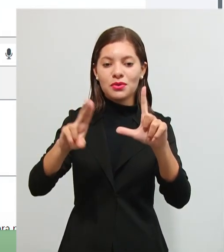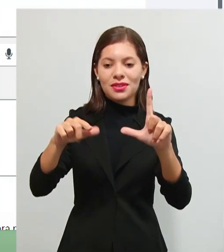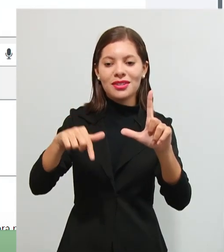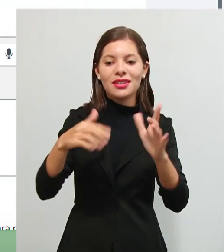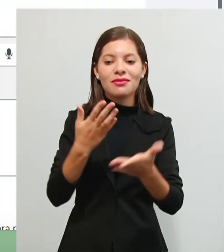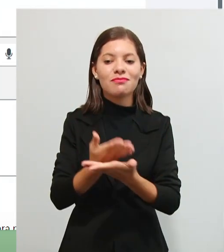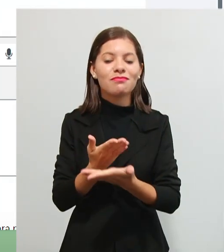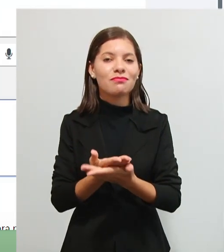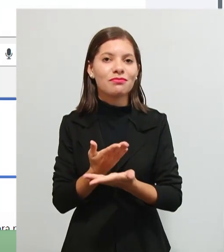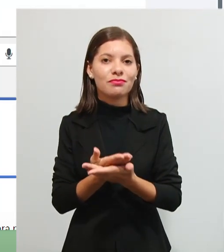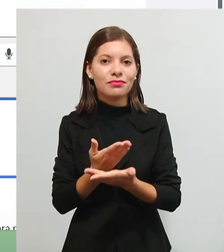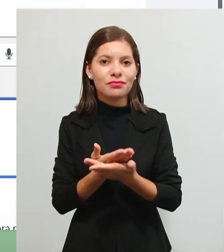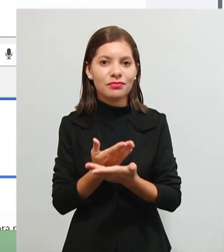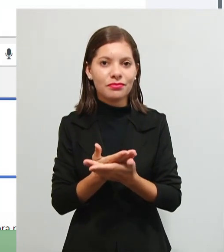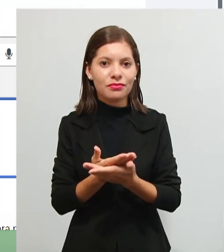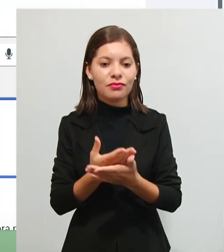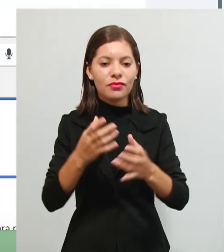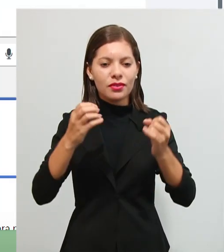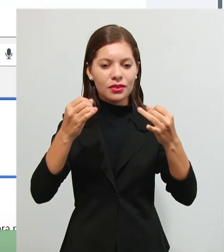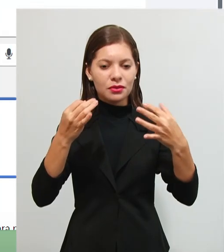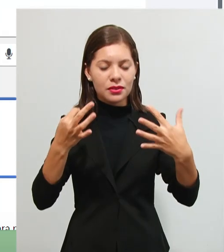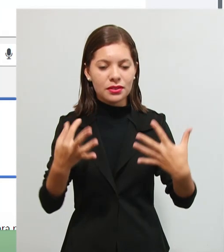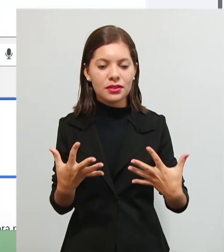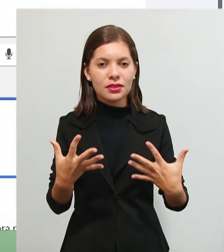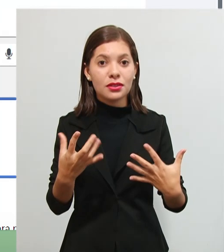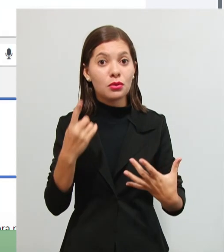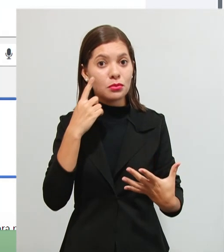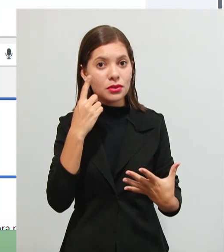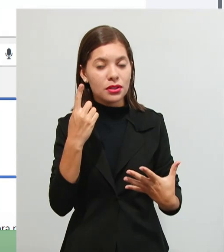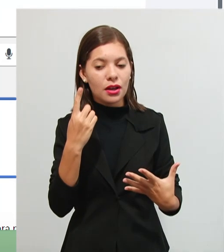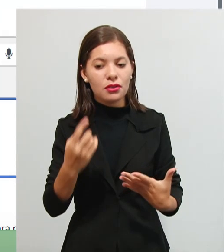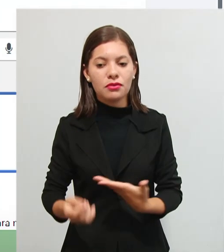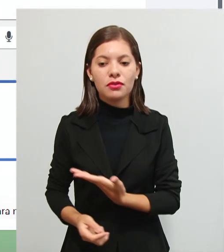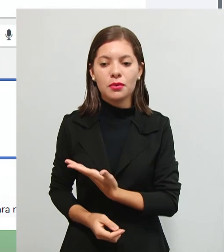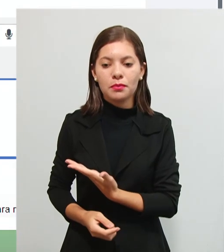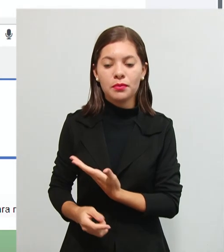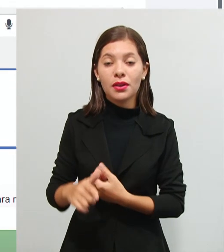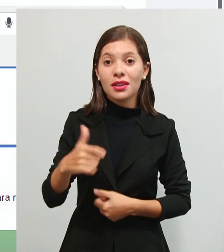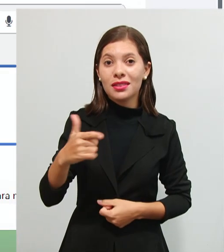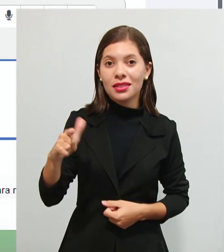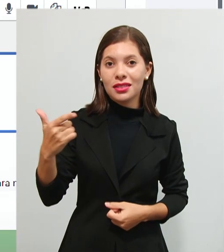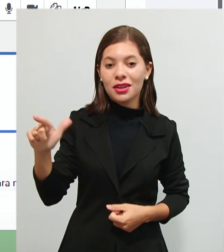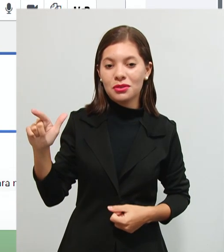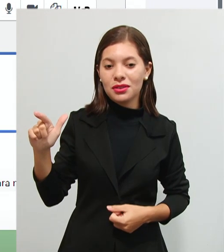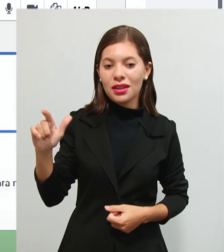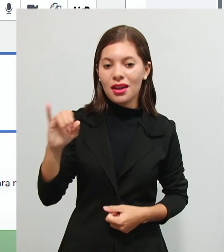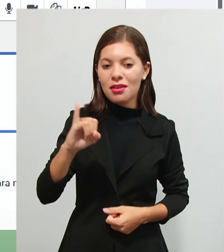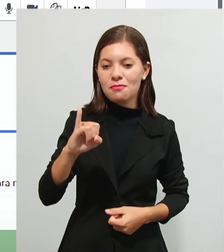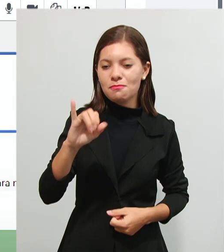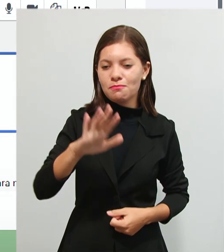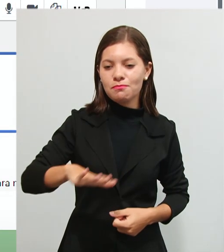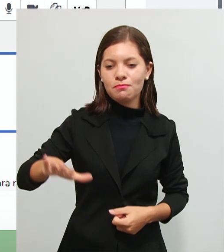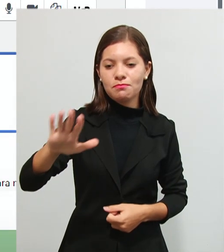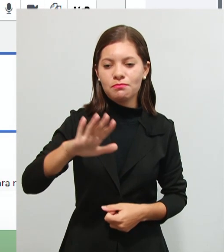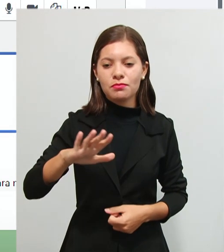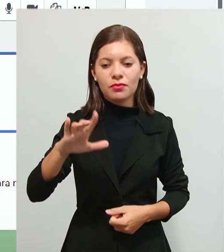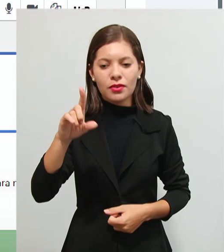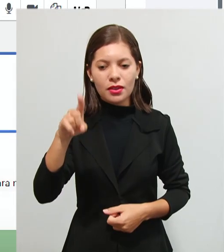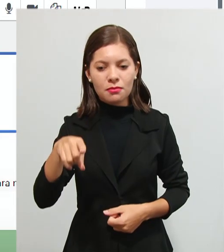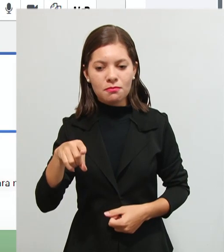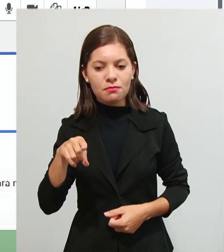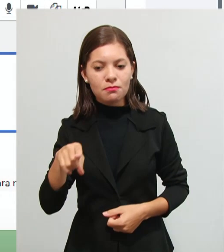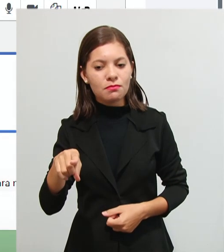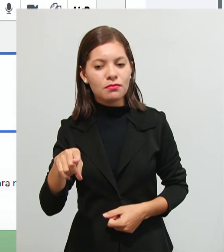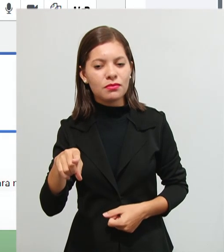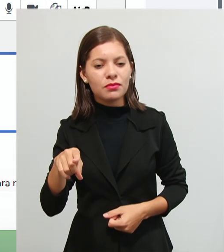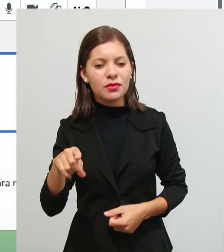aula. Faço uma descrição e aí observe que não tem esse ícone de um ponto de exclamação, então significa que